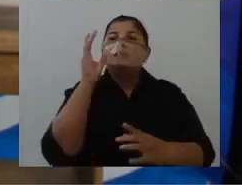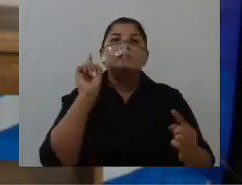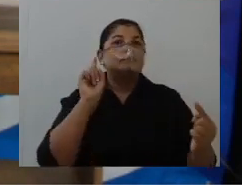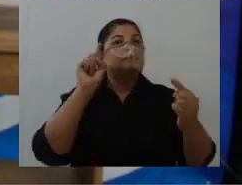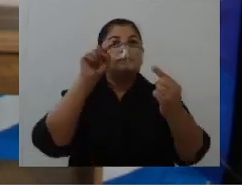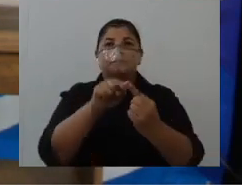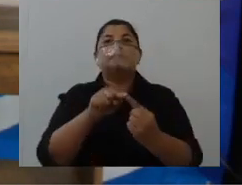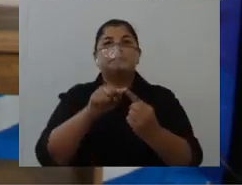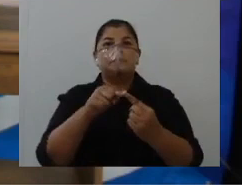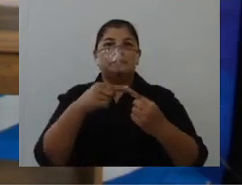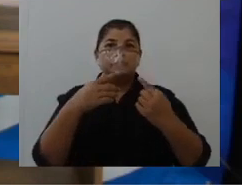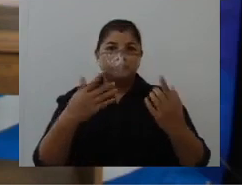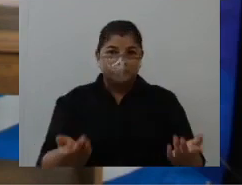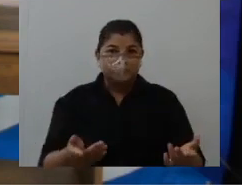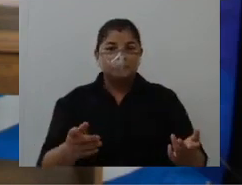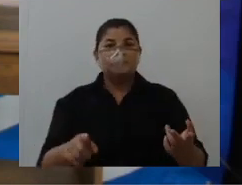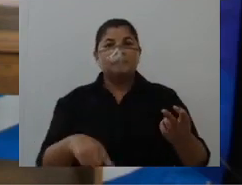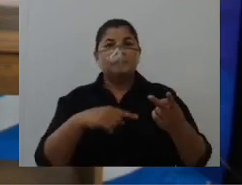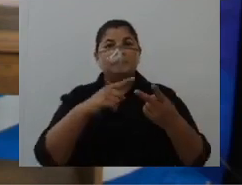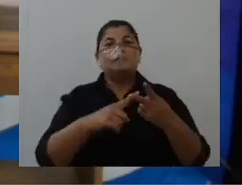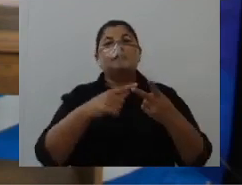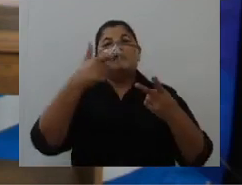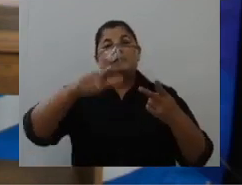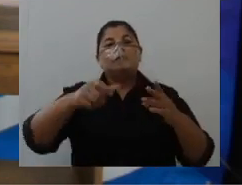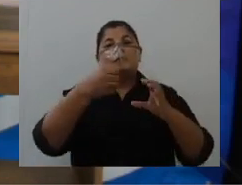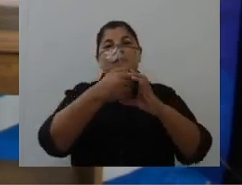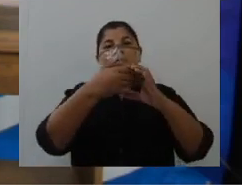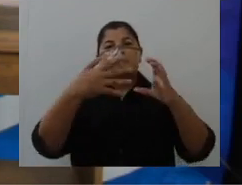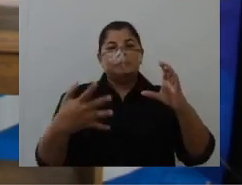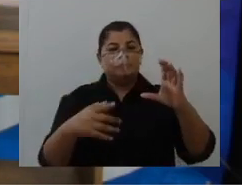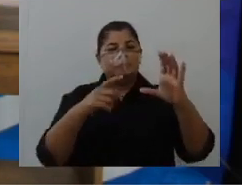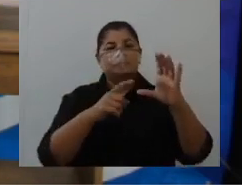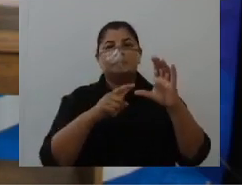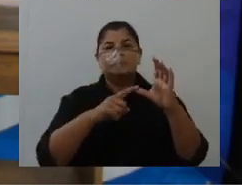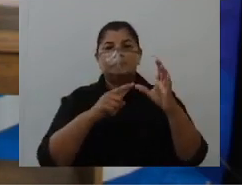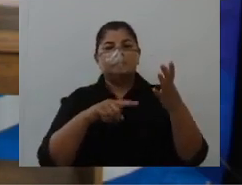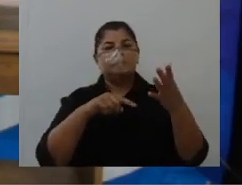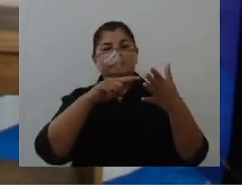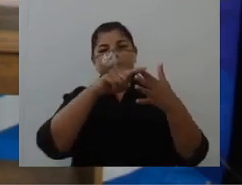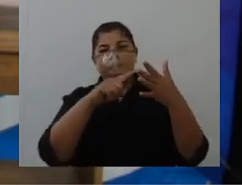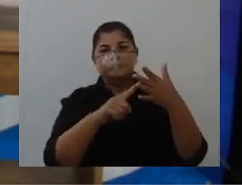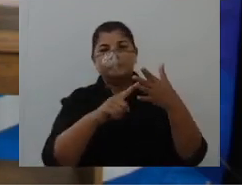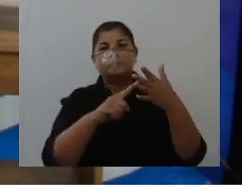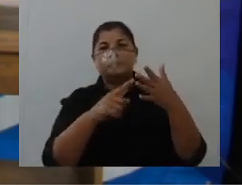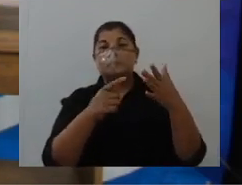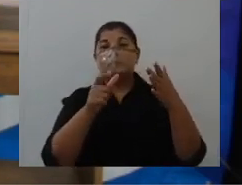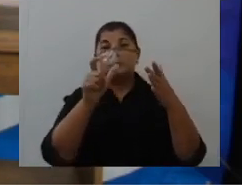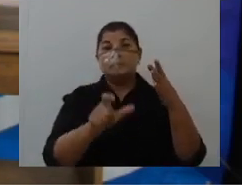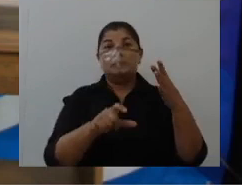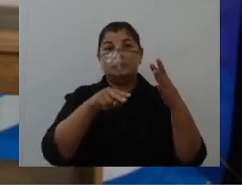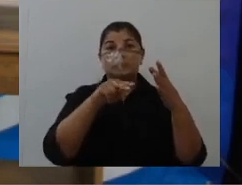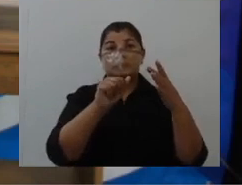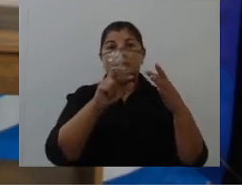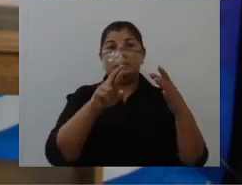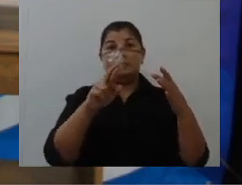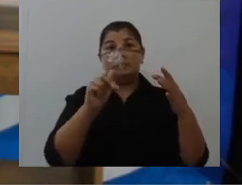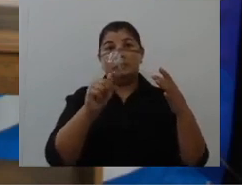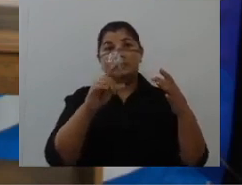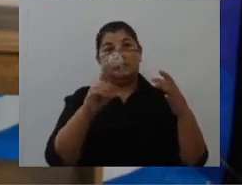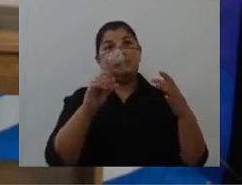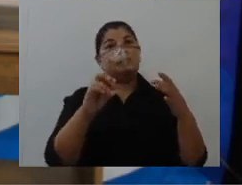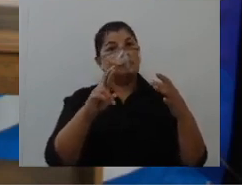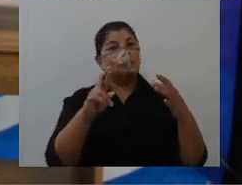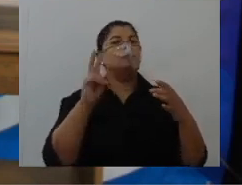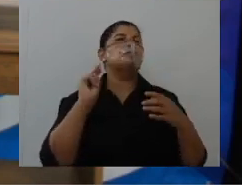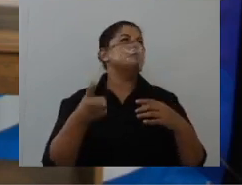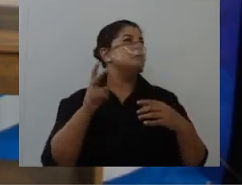obra. Outra característica, eu disse quais? Foi, sim, o narrador. O texto narrativo sempre vai